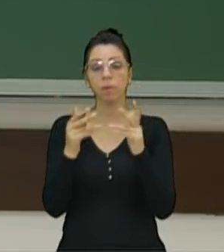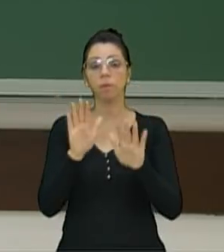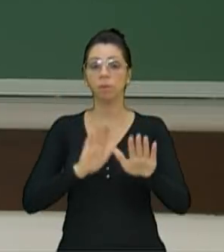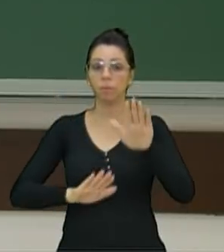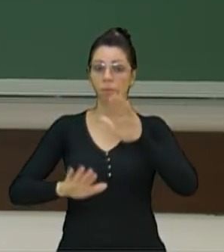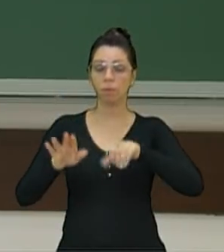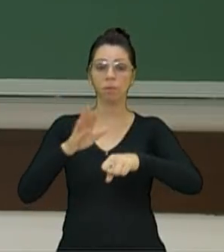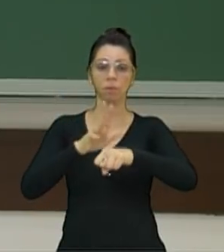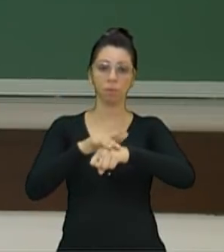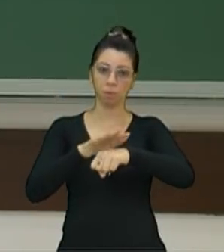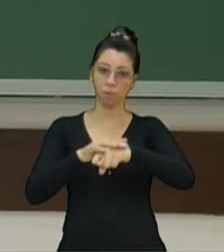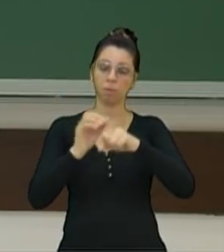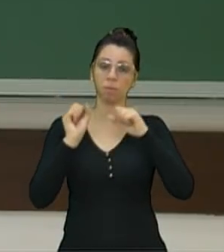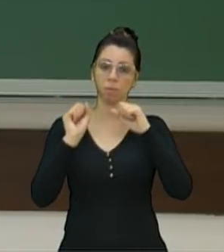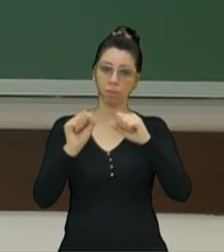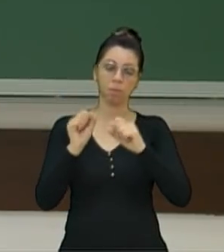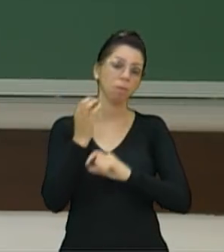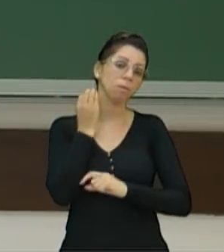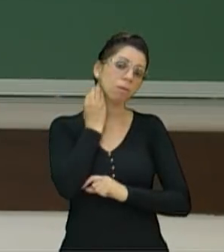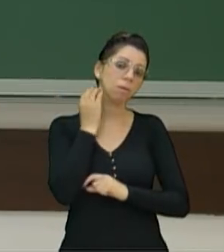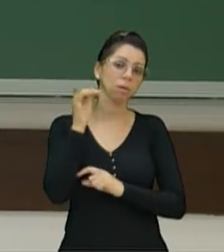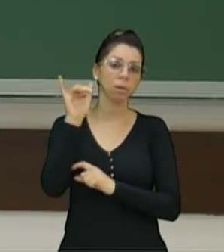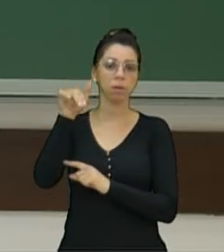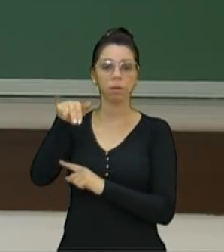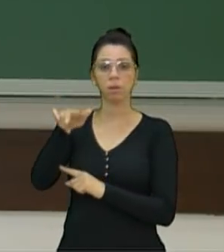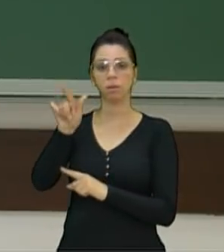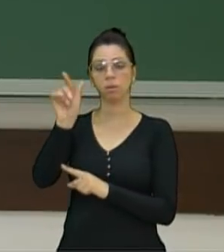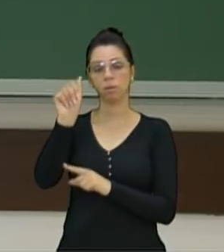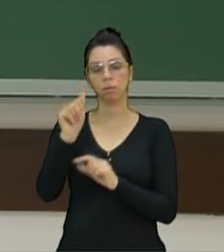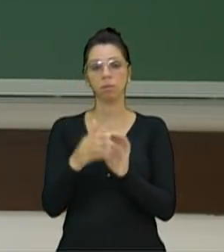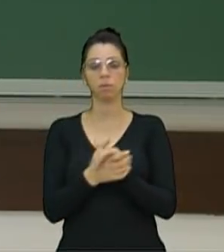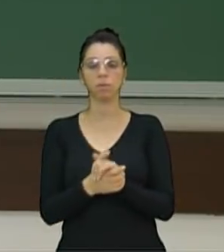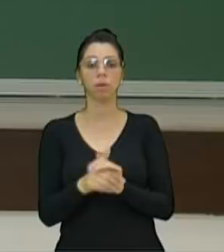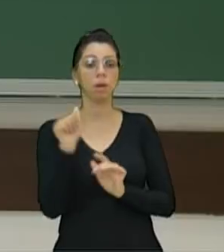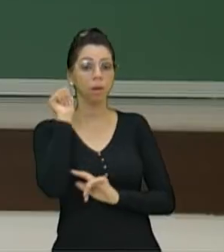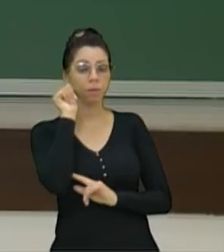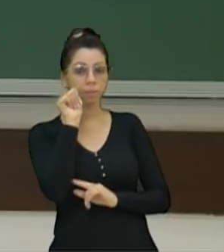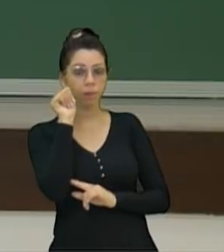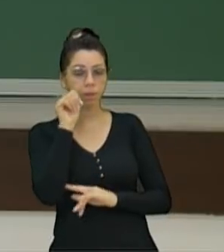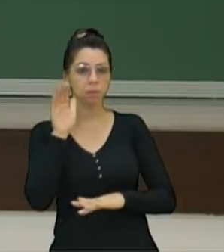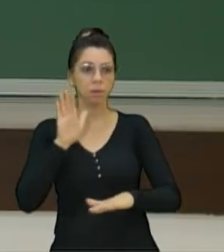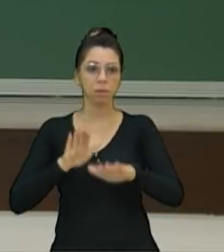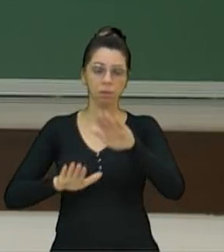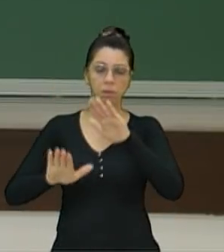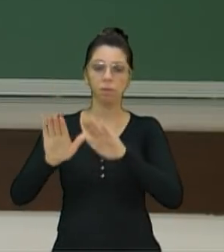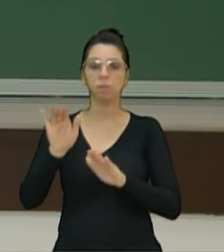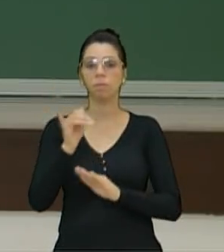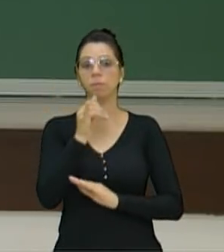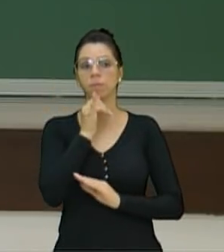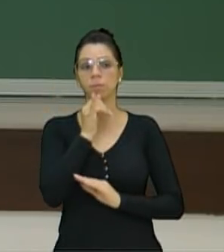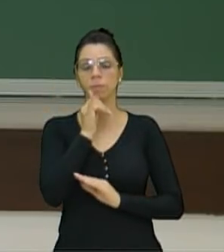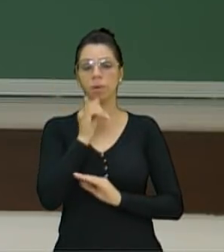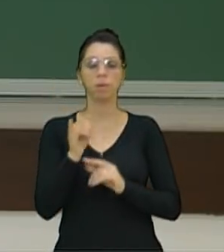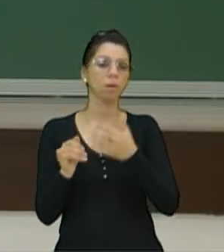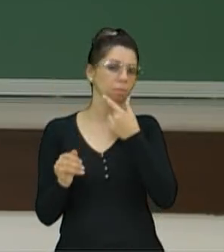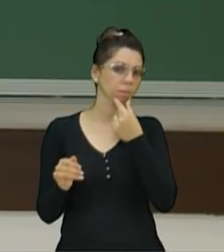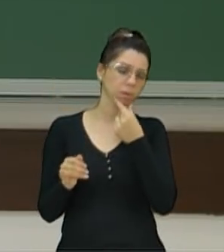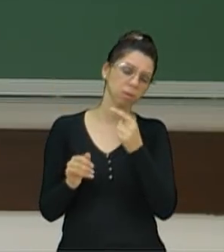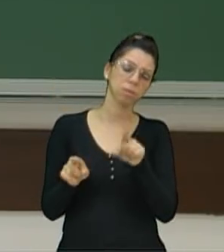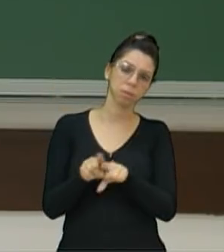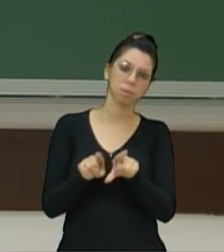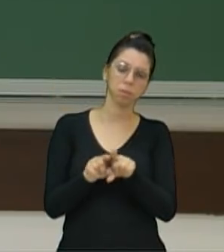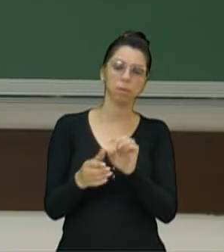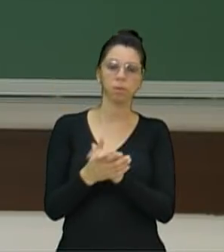da infecção, a gente ter ínguas, tá? E meninas, às vezes, por exemplo, meninos também, às vezes que